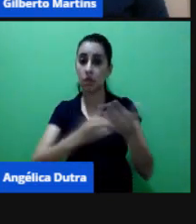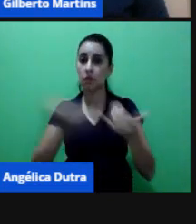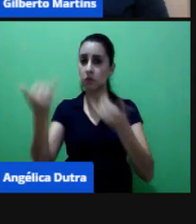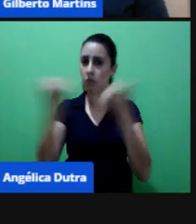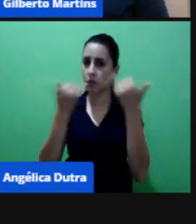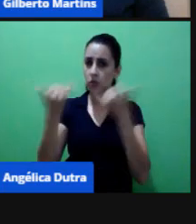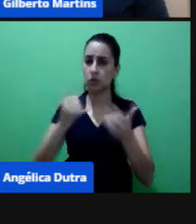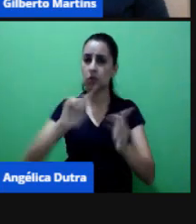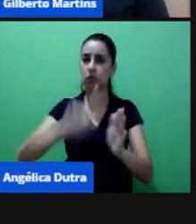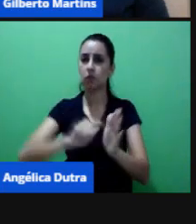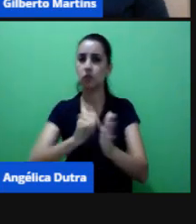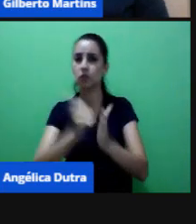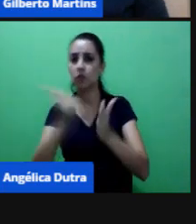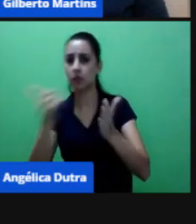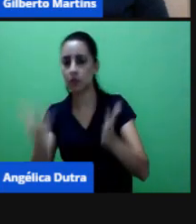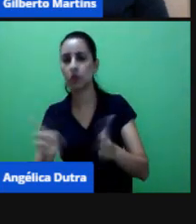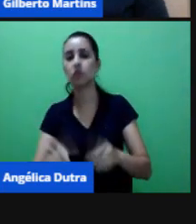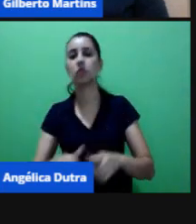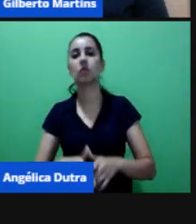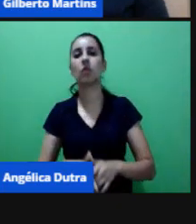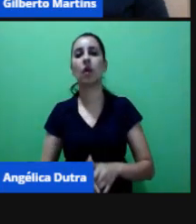jornalístico, publicitário.